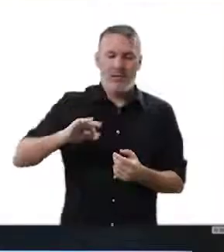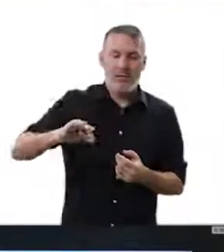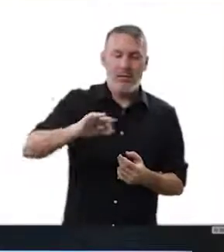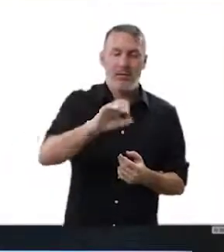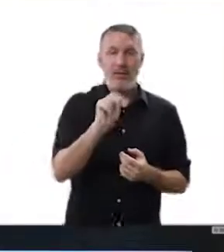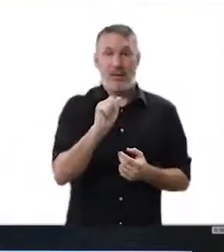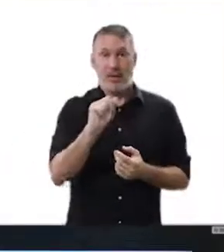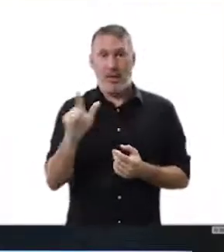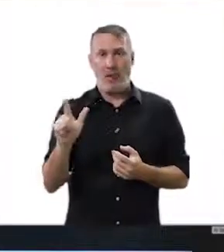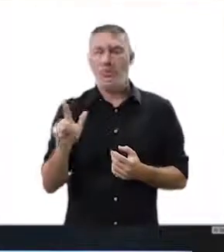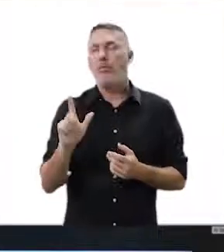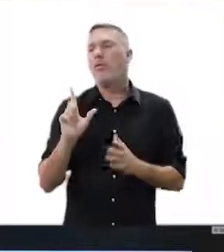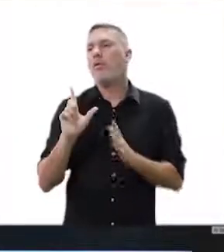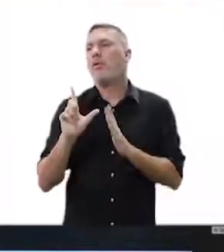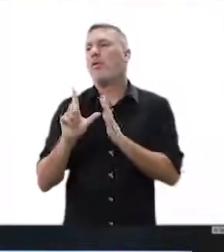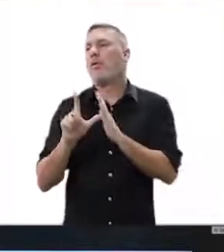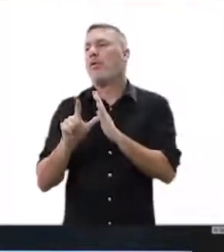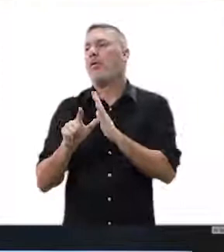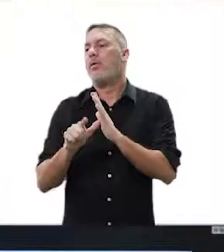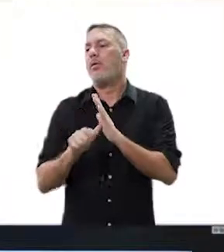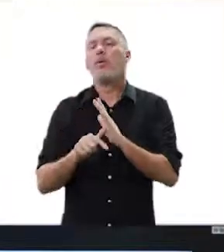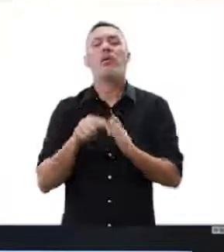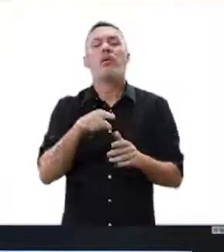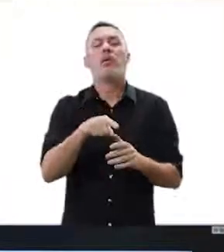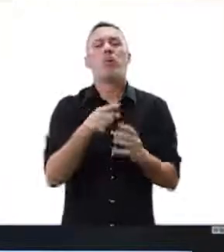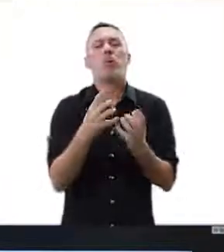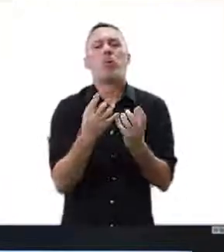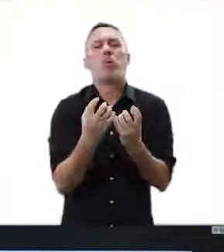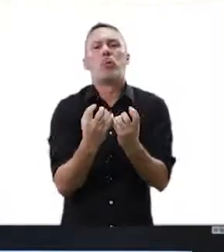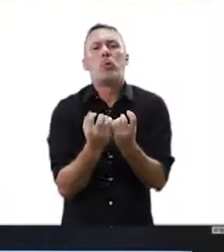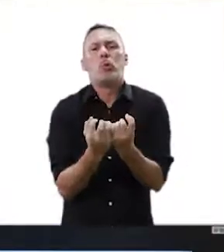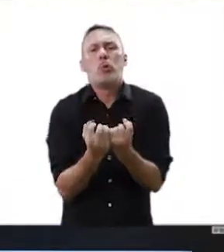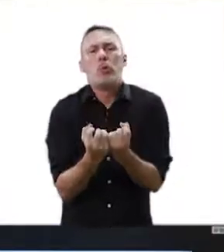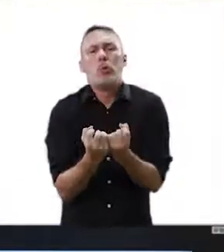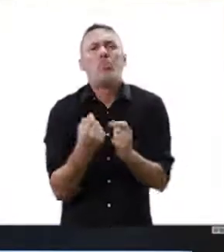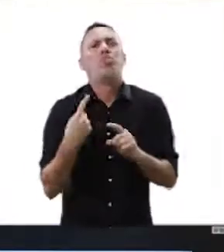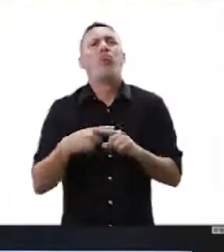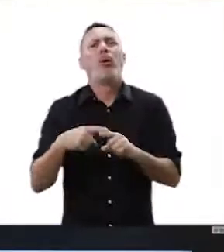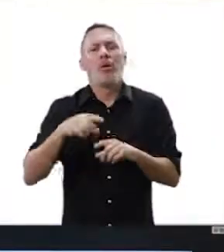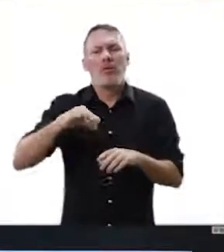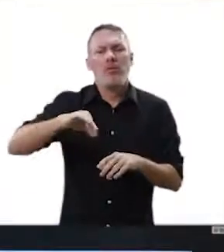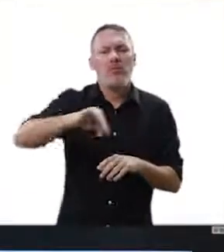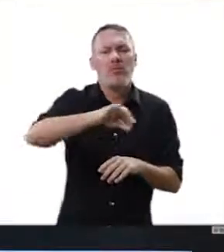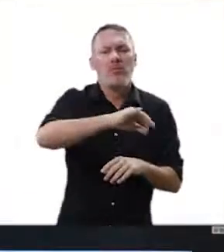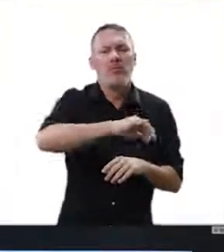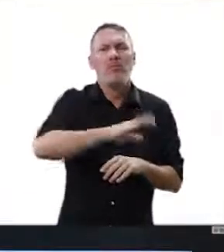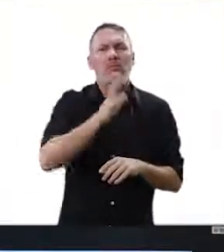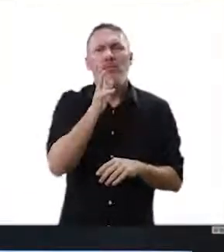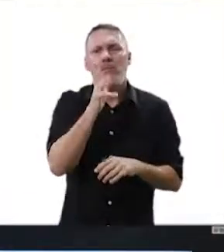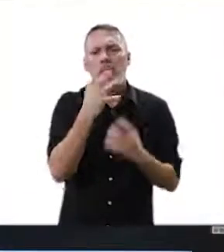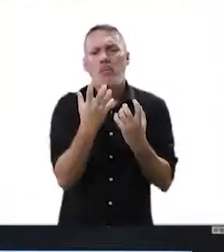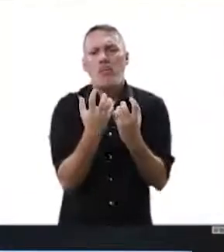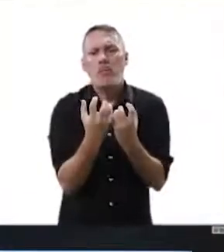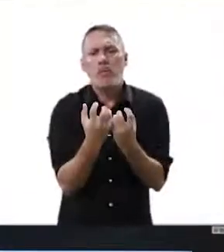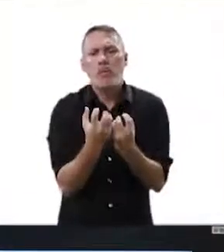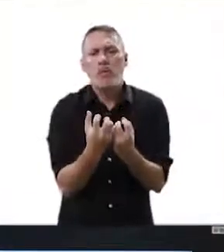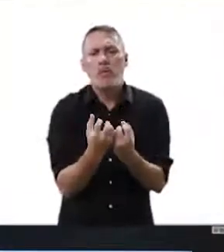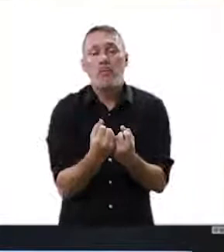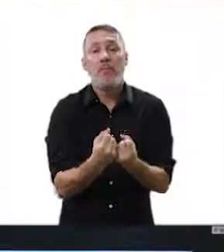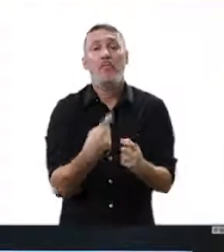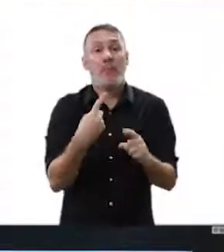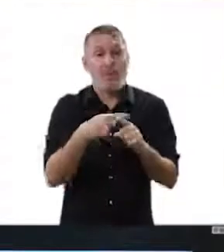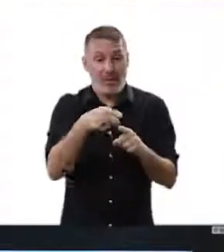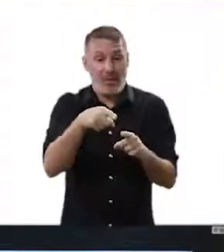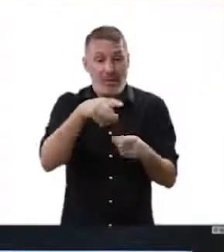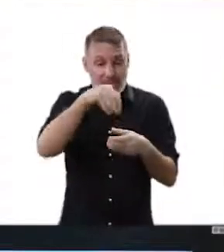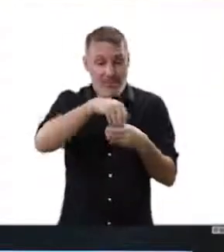o meio exterior. E isso está acontecendo porque você tornou esse meio hipertônico. E a osmose não é a passagem do